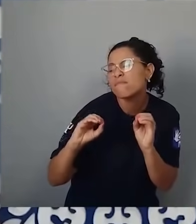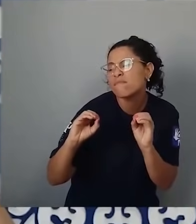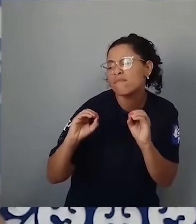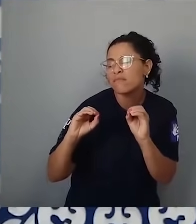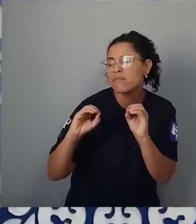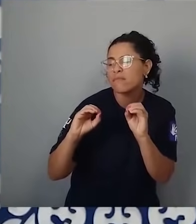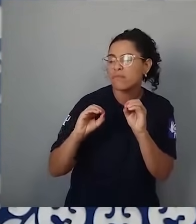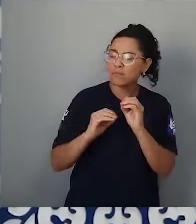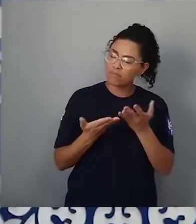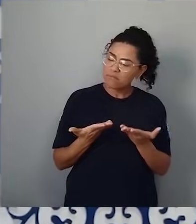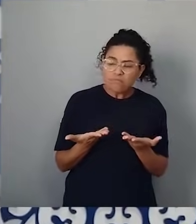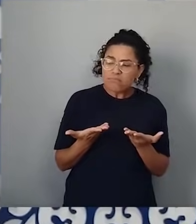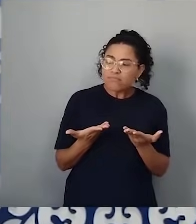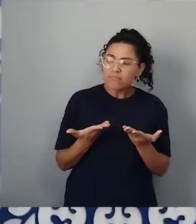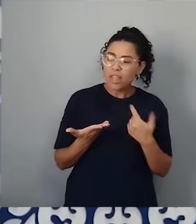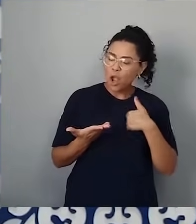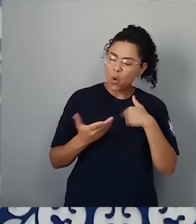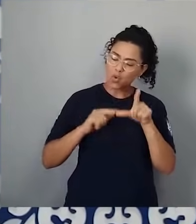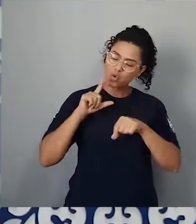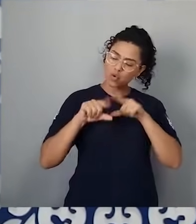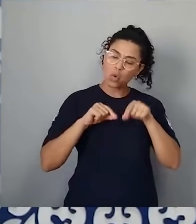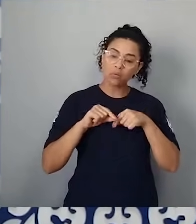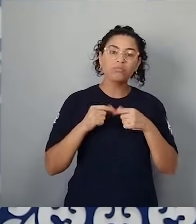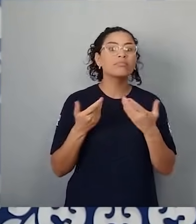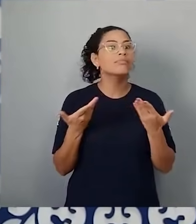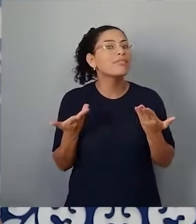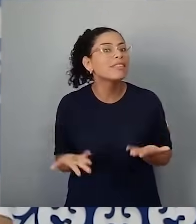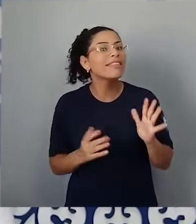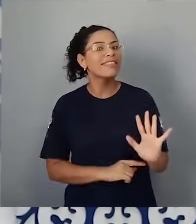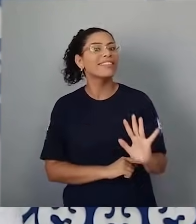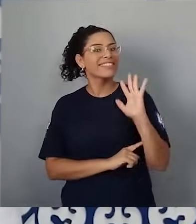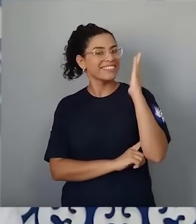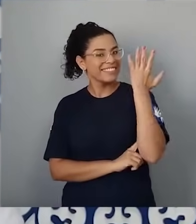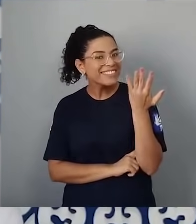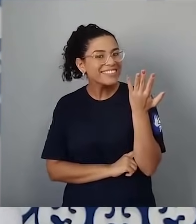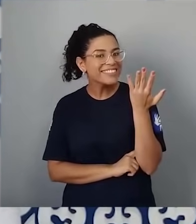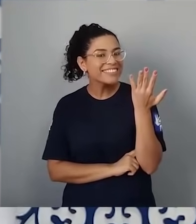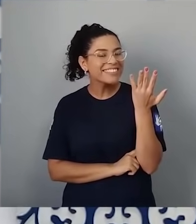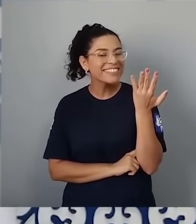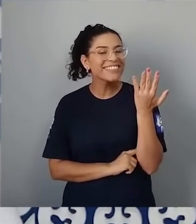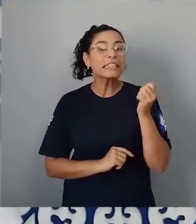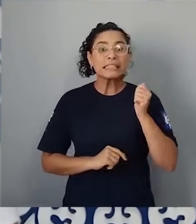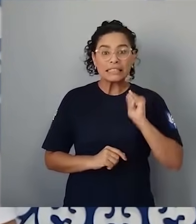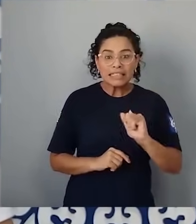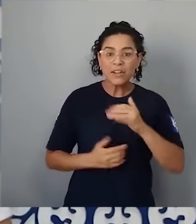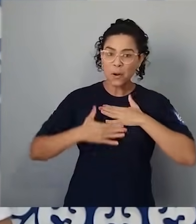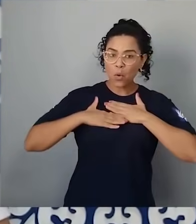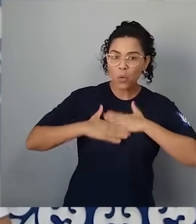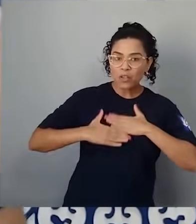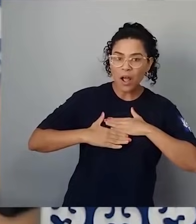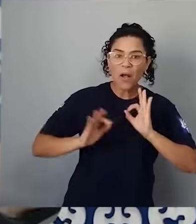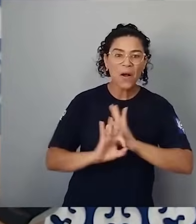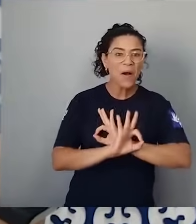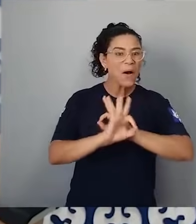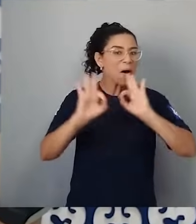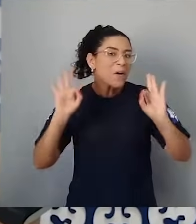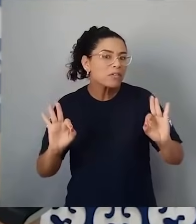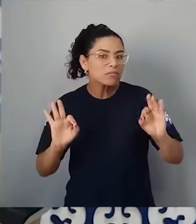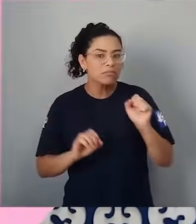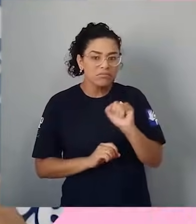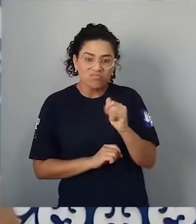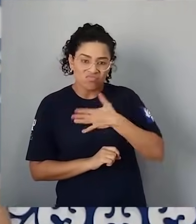ninguém. E assim aconteceu o que acabei de contar. Se gostaram, muito que bem. Se não gostaram,